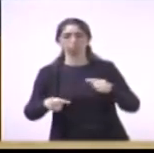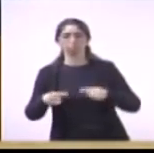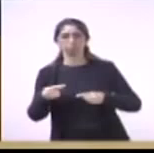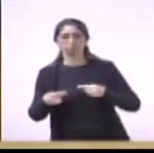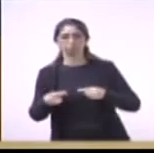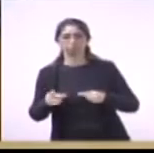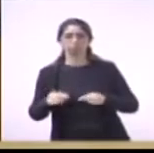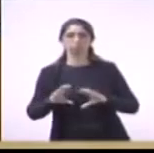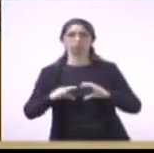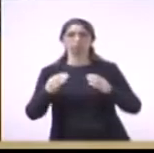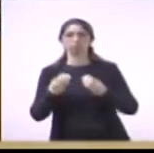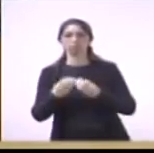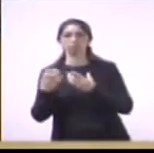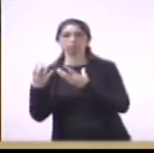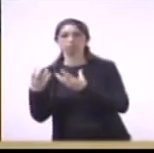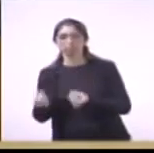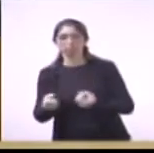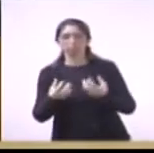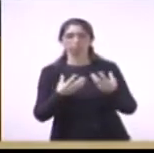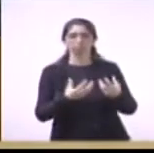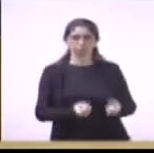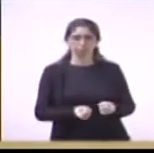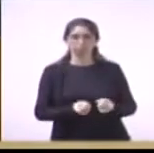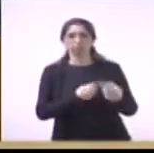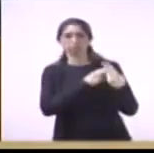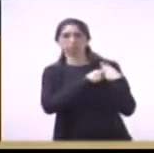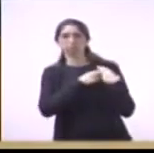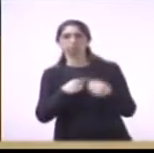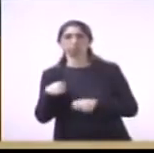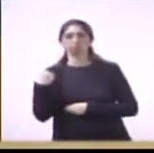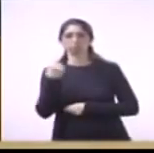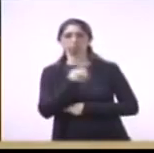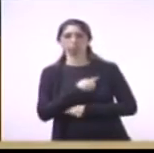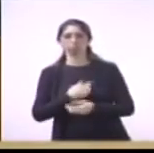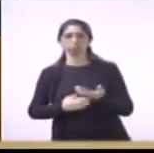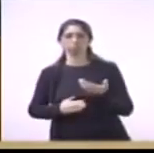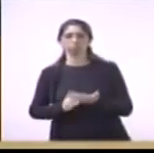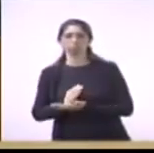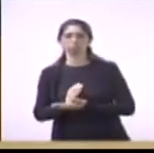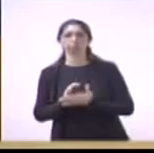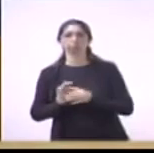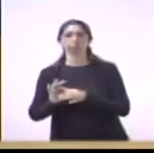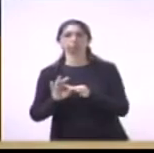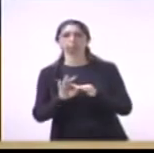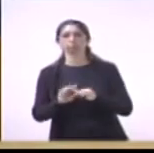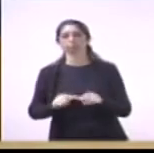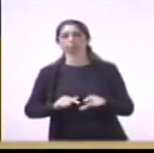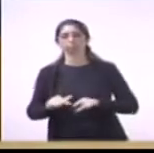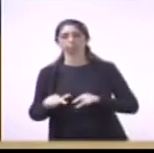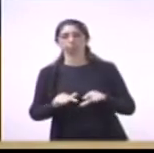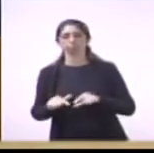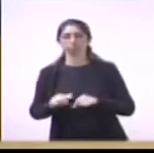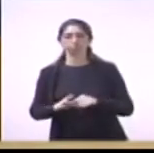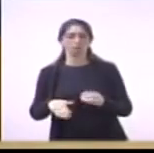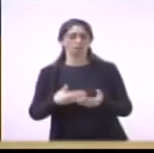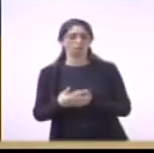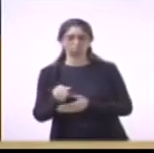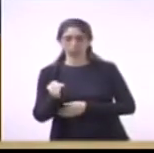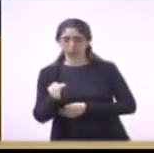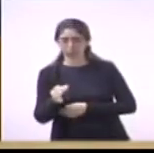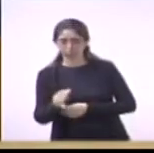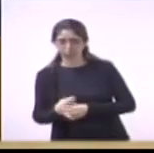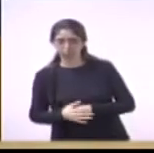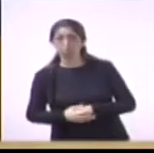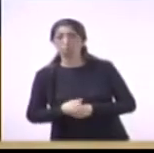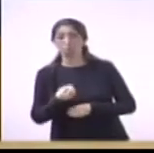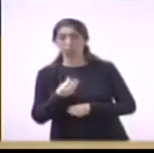e eu sei que não faz mais do que a nossa obrigação, mas está aprovado que com nós trabalhamos. E se tiver que trabalhar até tarde, toda vez que